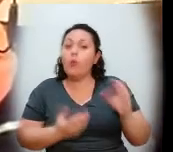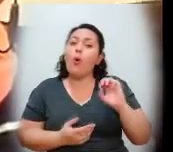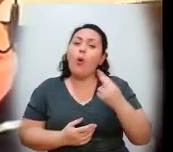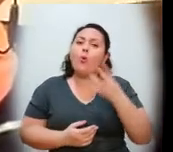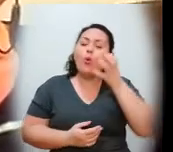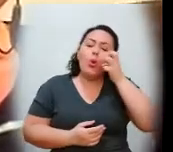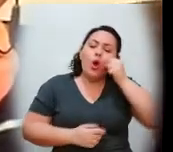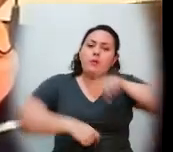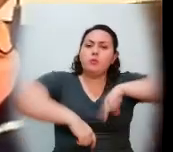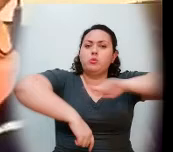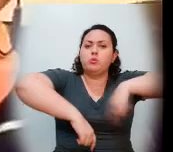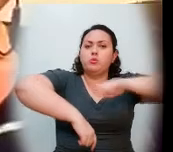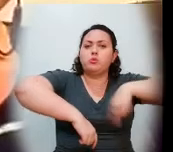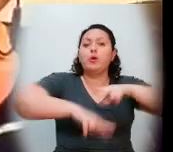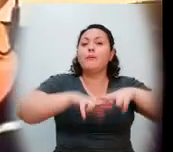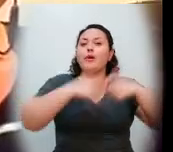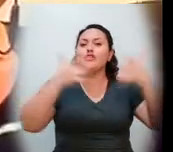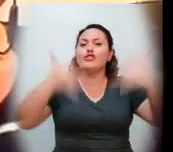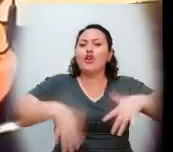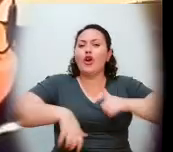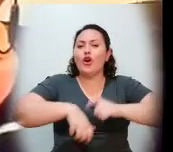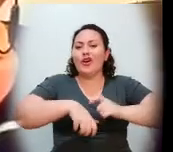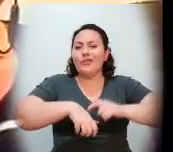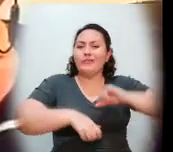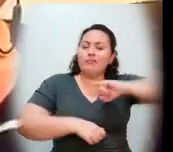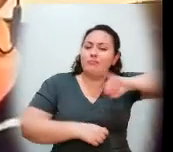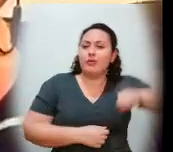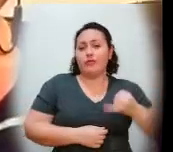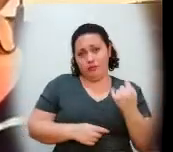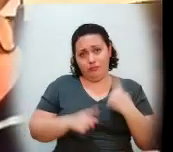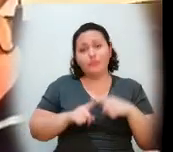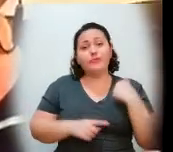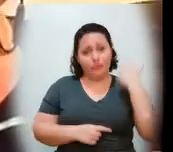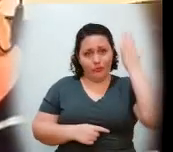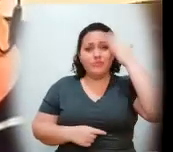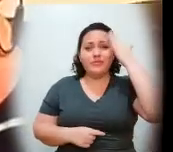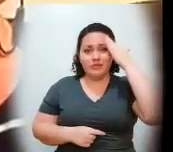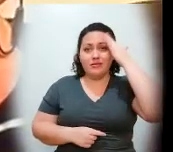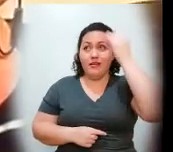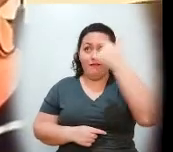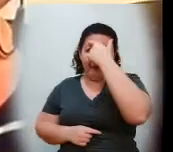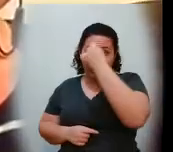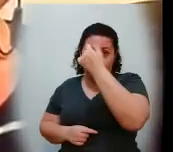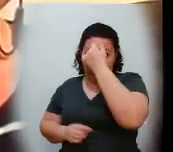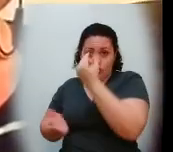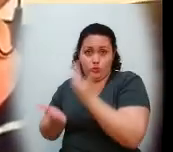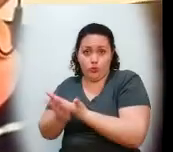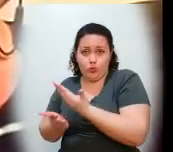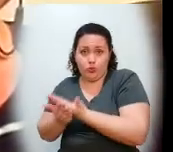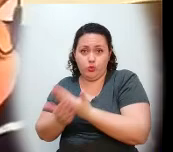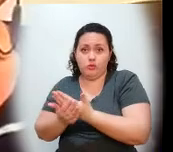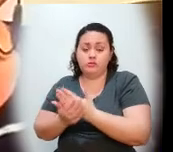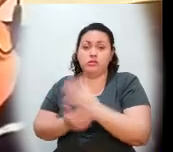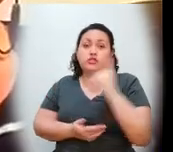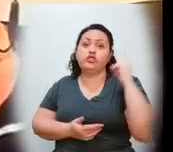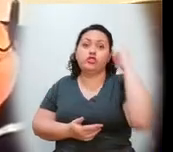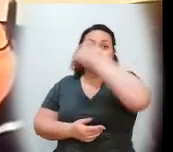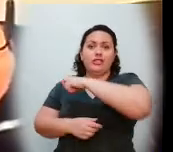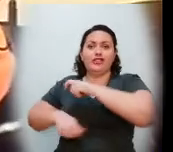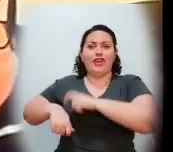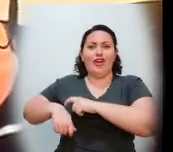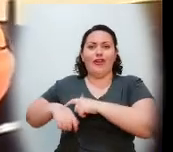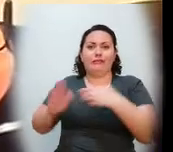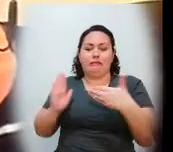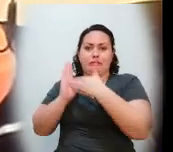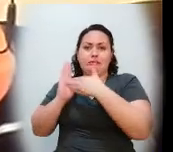estão dormindo mais porque está com mais tempo. Porque eu também sei que na época da faculdade fica mais restrito